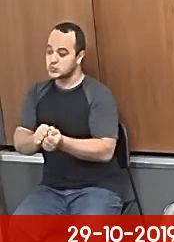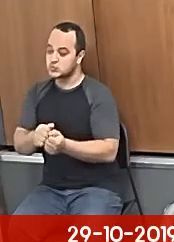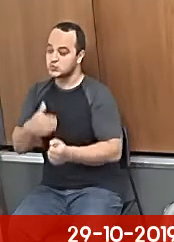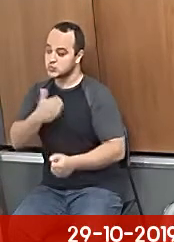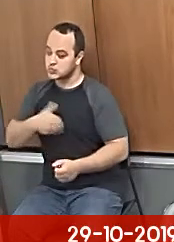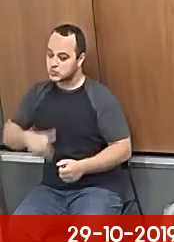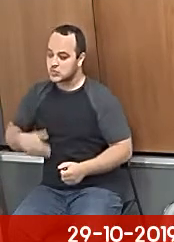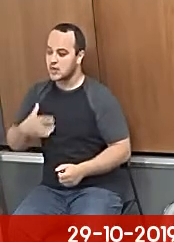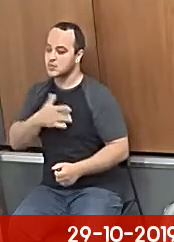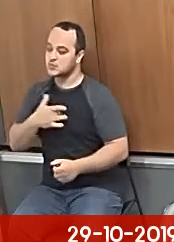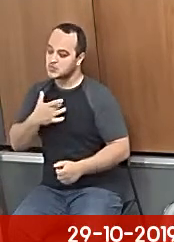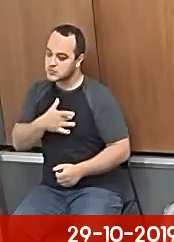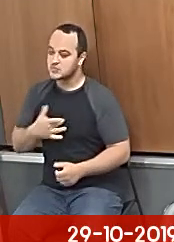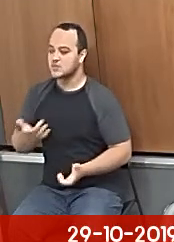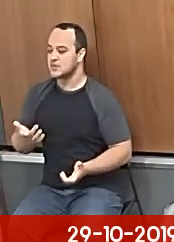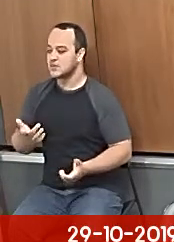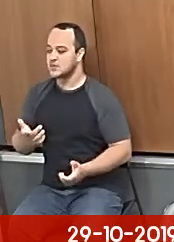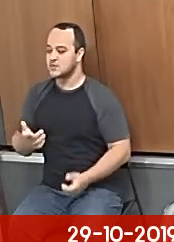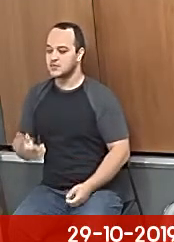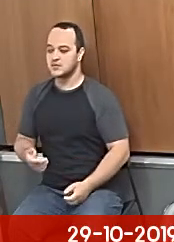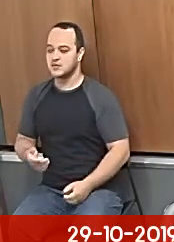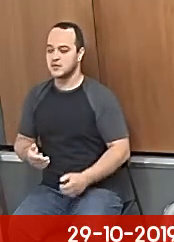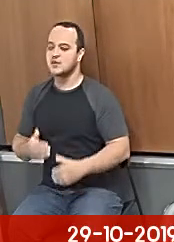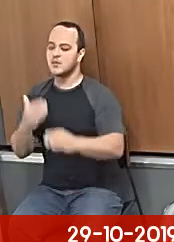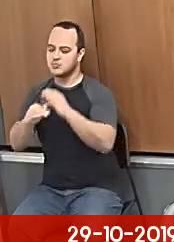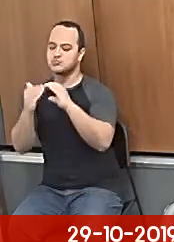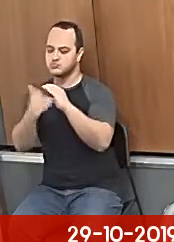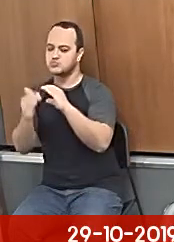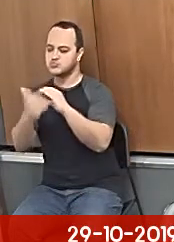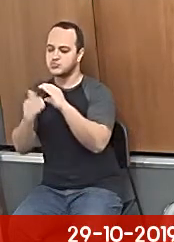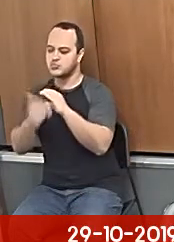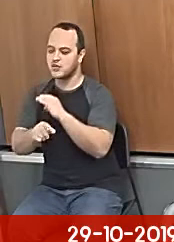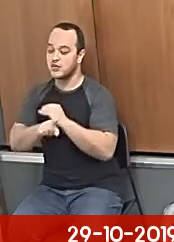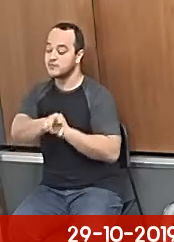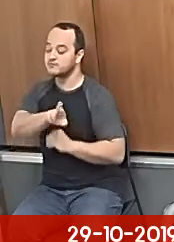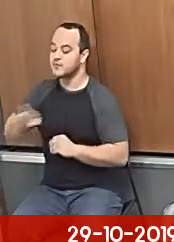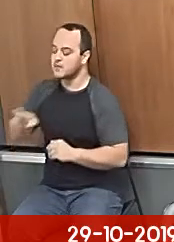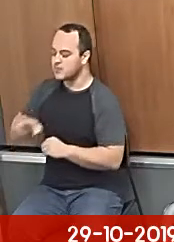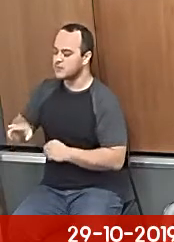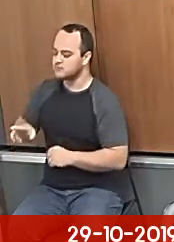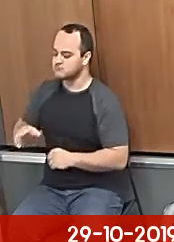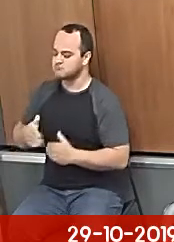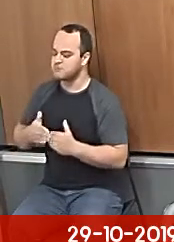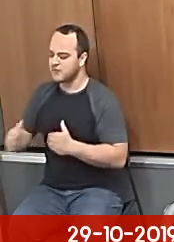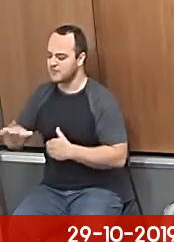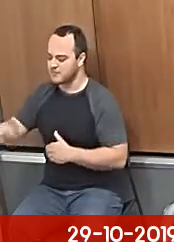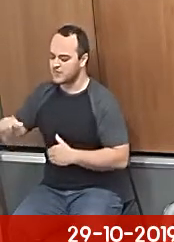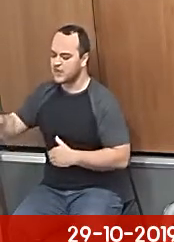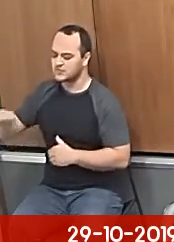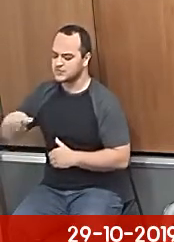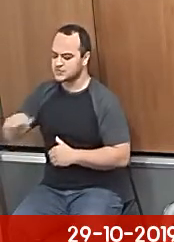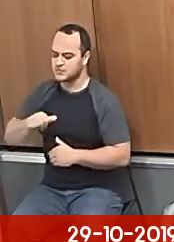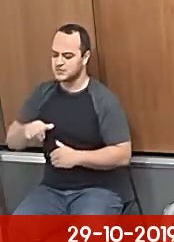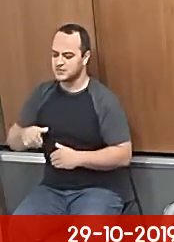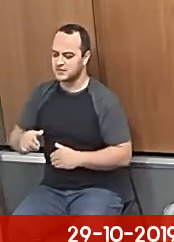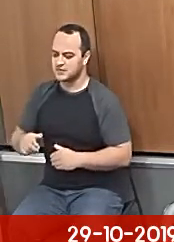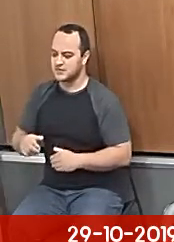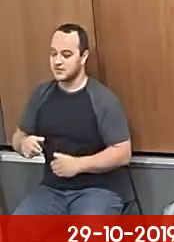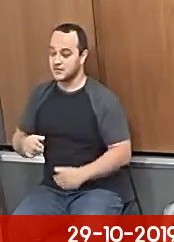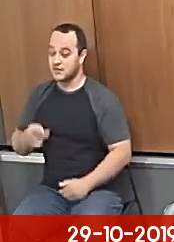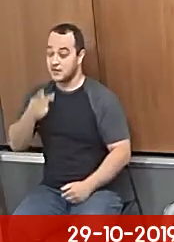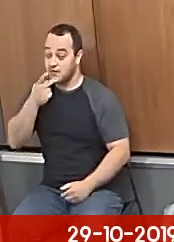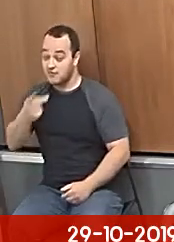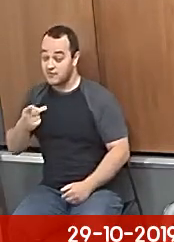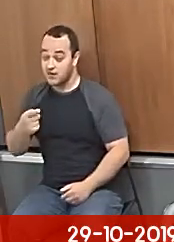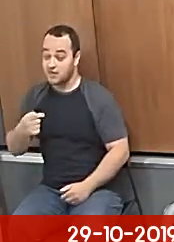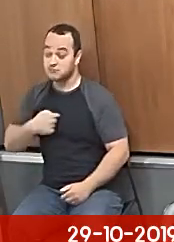para apresentar a MDA em alguns locais. Ah, nós vamos te ligar. Ah, nós vamos te procurar. Agora, fala que é o time do Cruzeiro, do